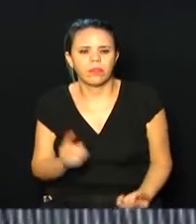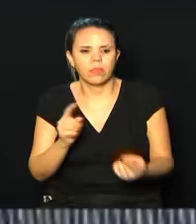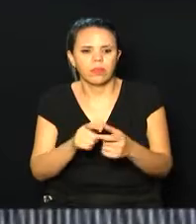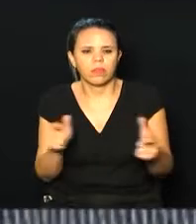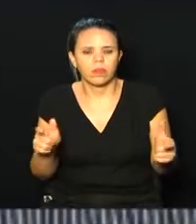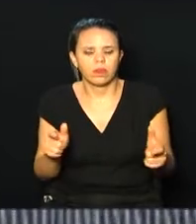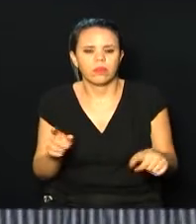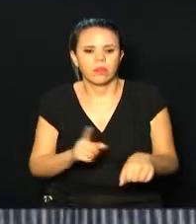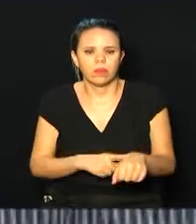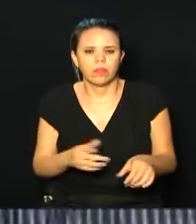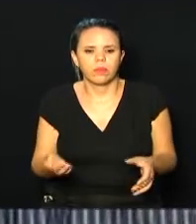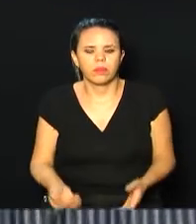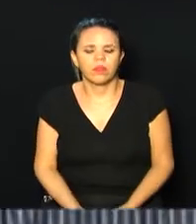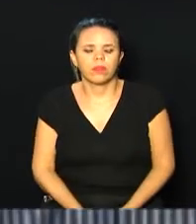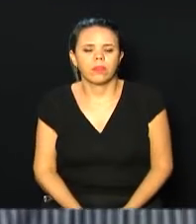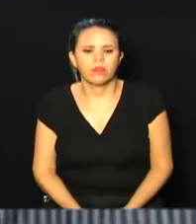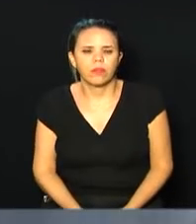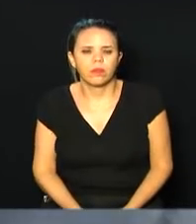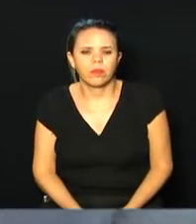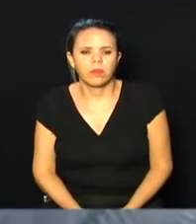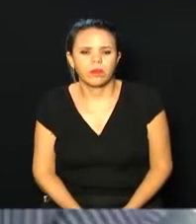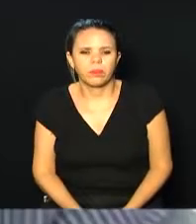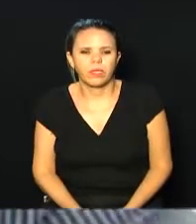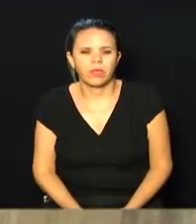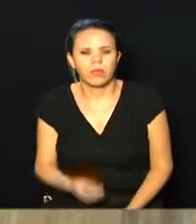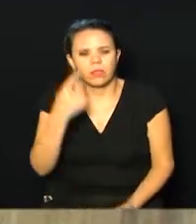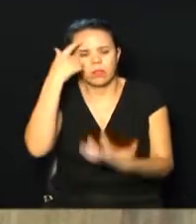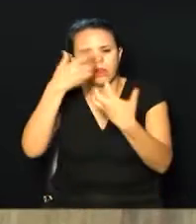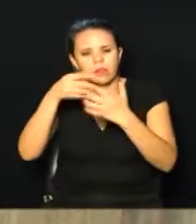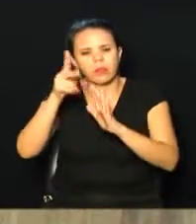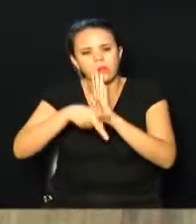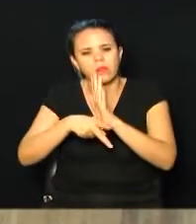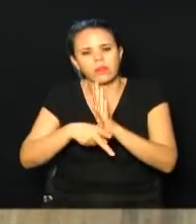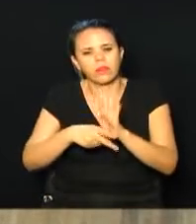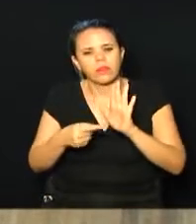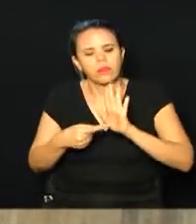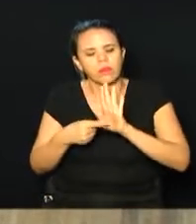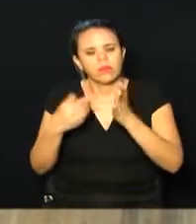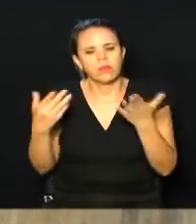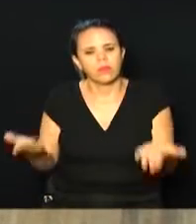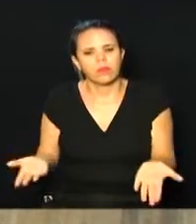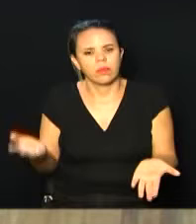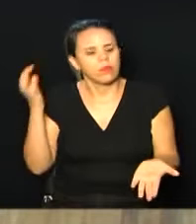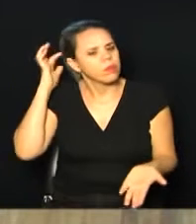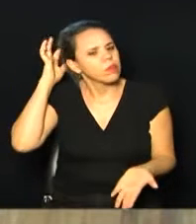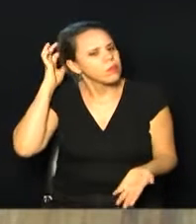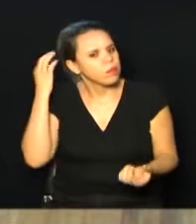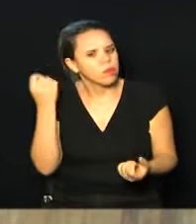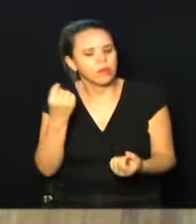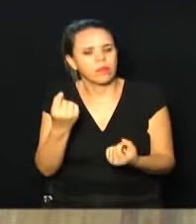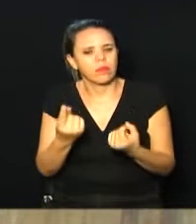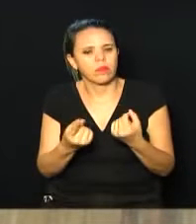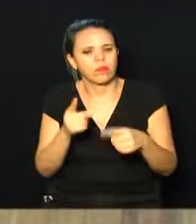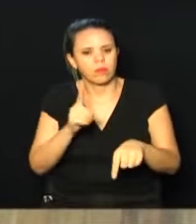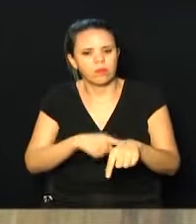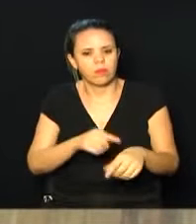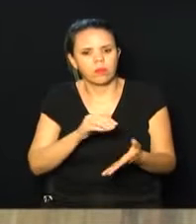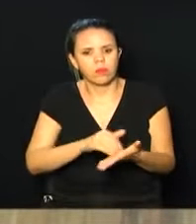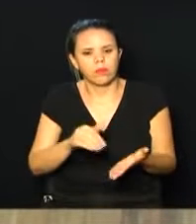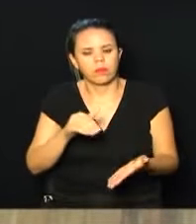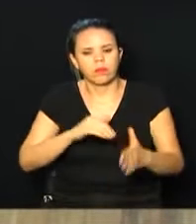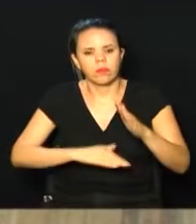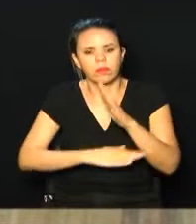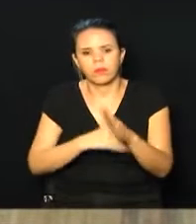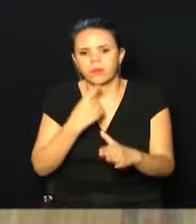aqui do momento. A gente pensa nesse projeto que será apresentado, em algum momento, secretário, a Câmara